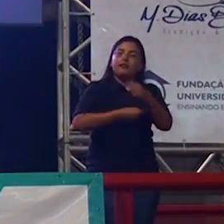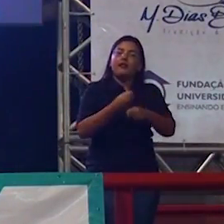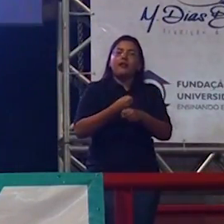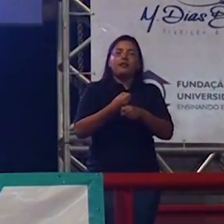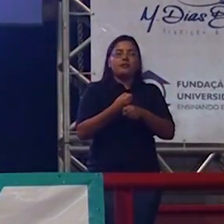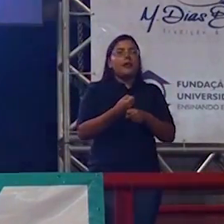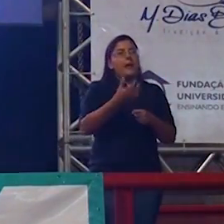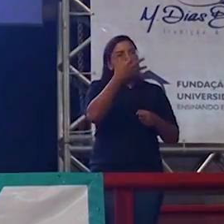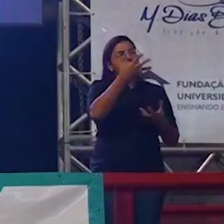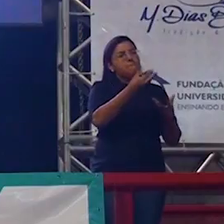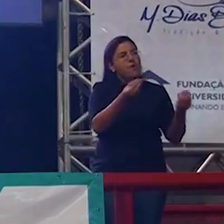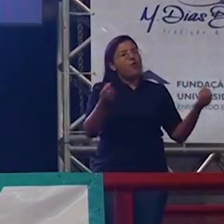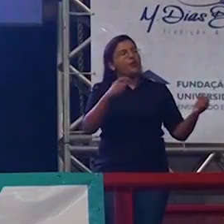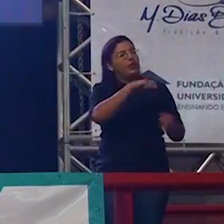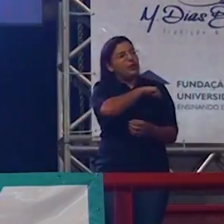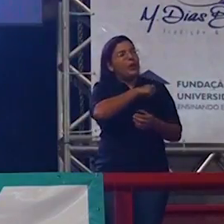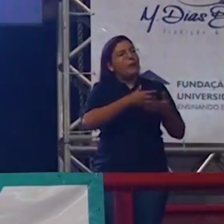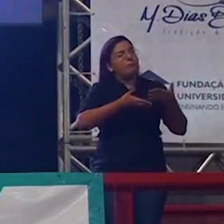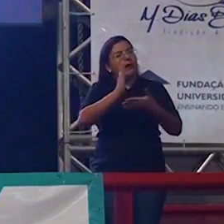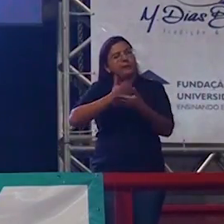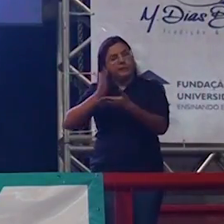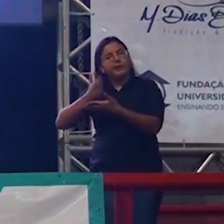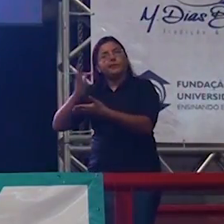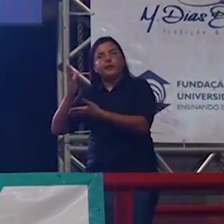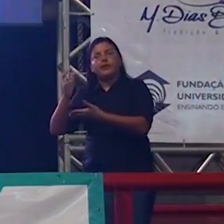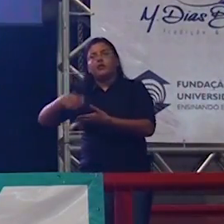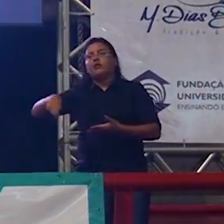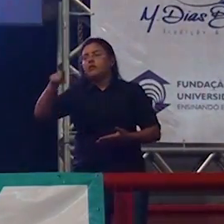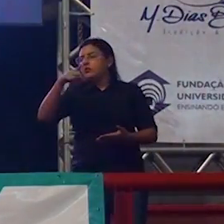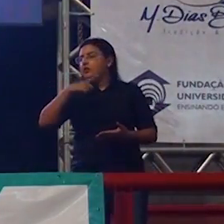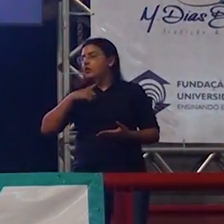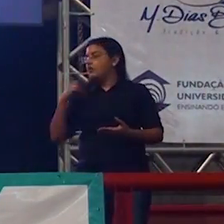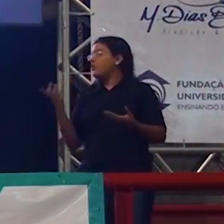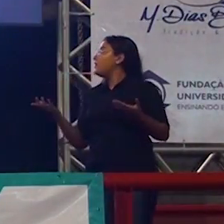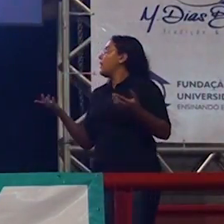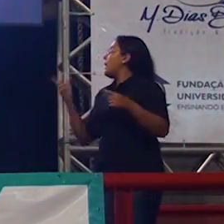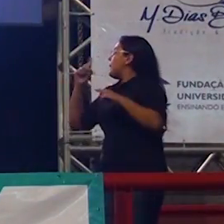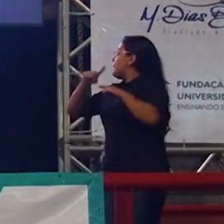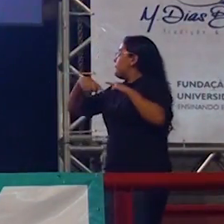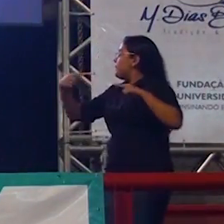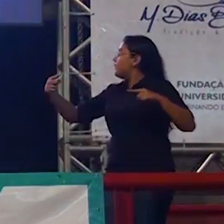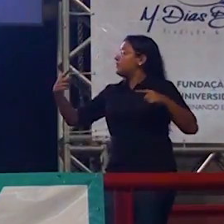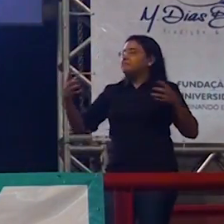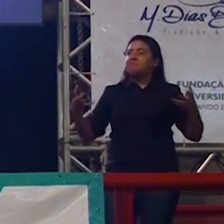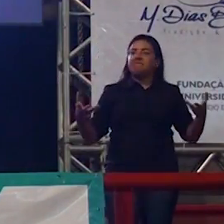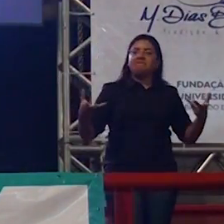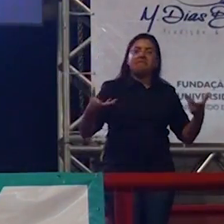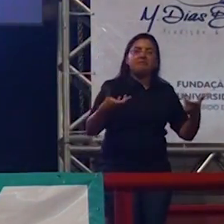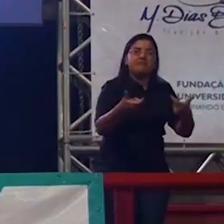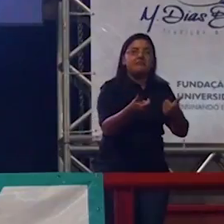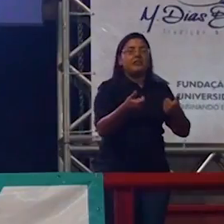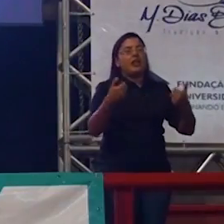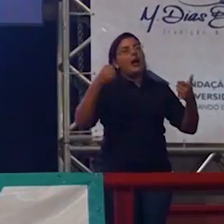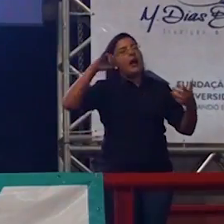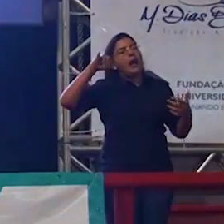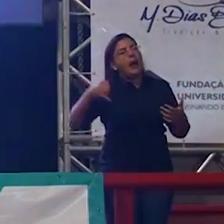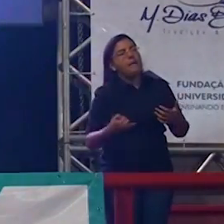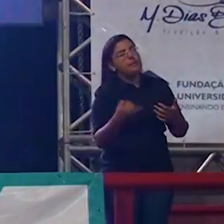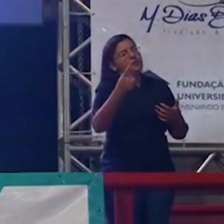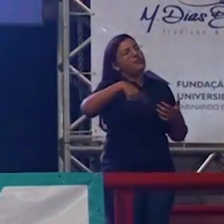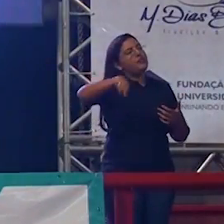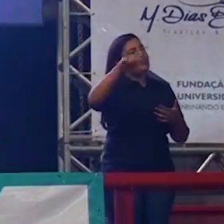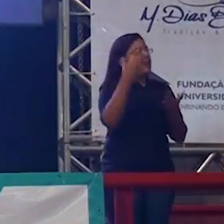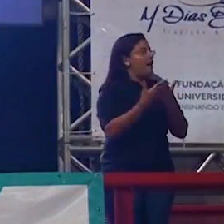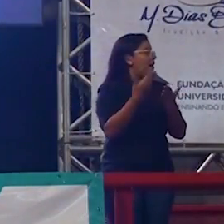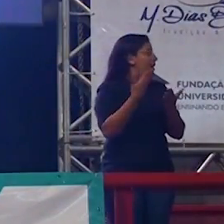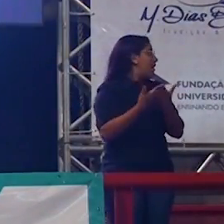aqui e são muitos os aprovados. Vocês vão ter um material de excelência, aproveitem todas